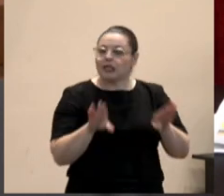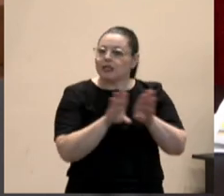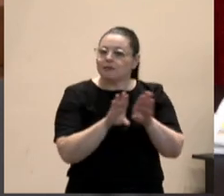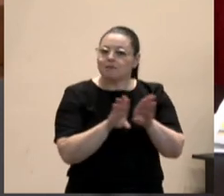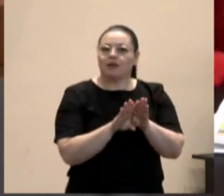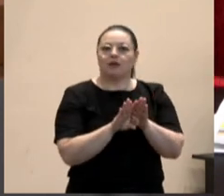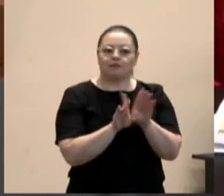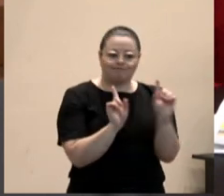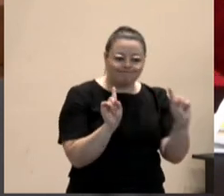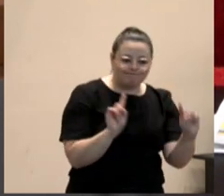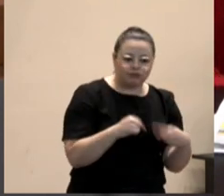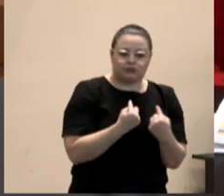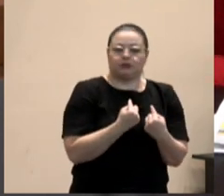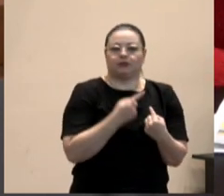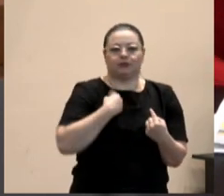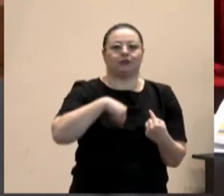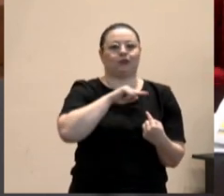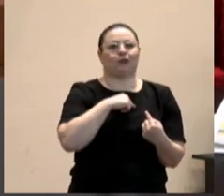desafios